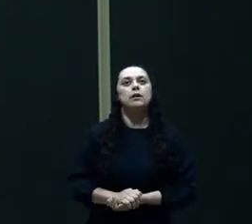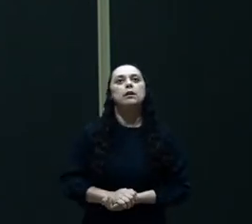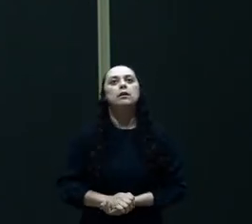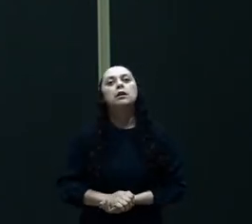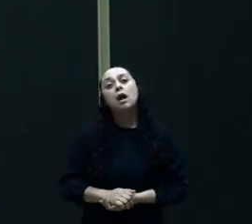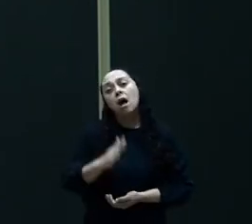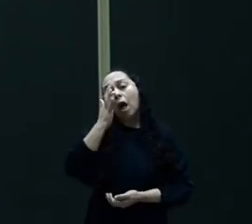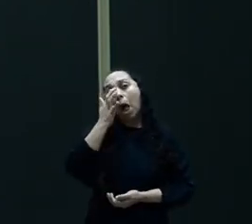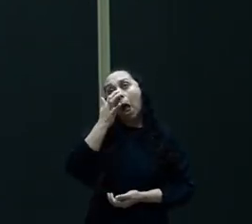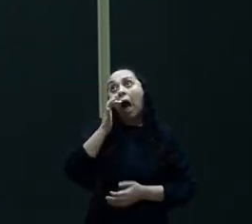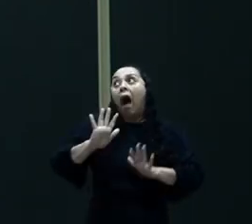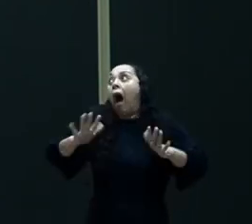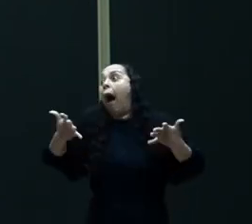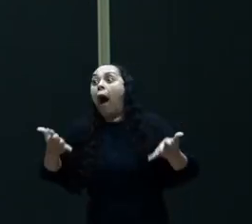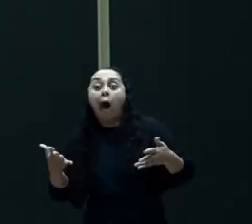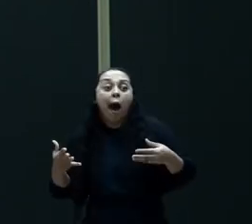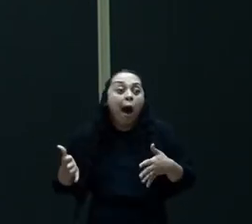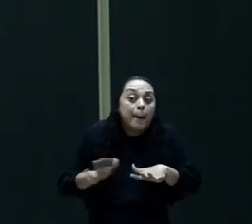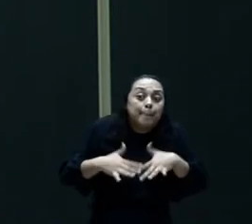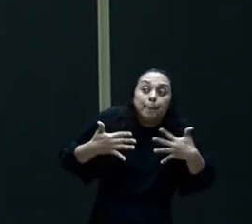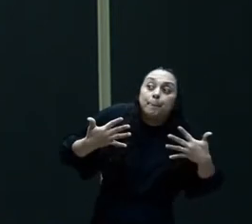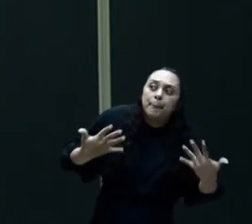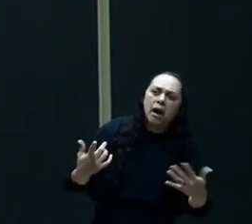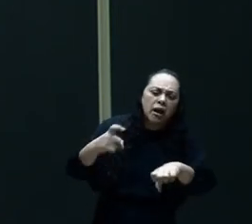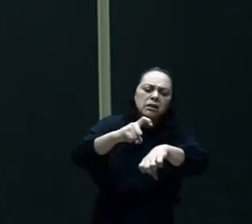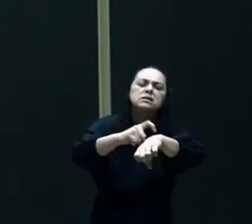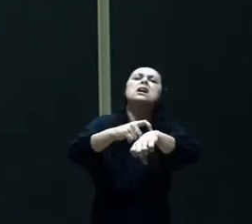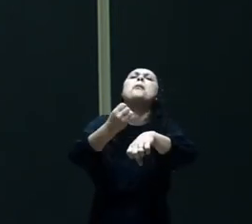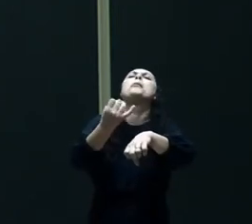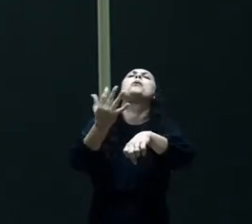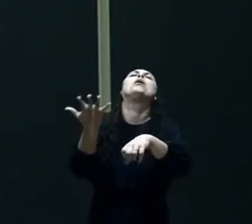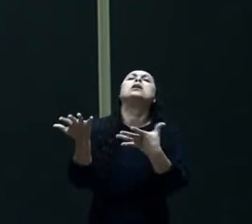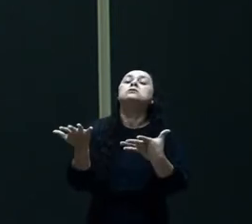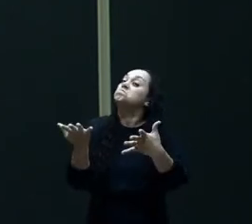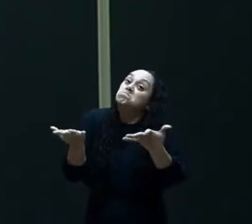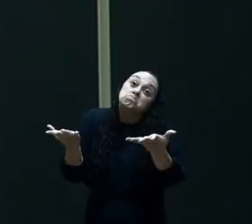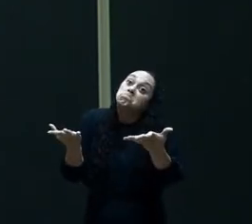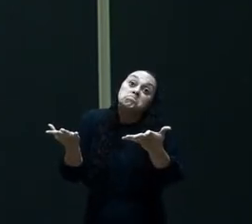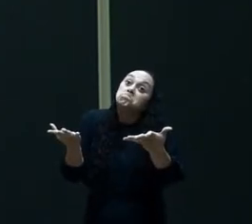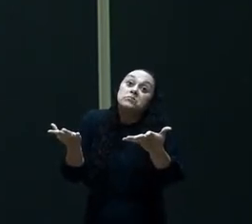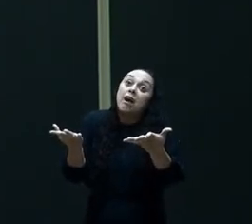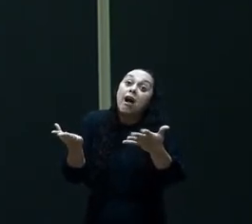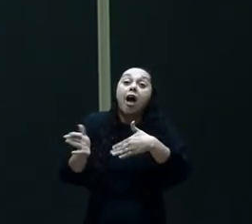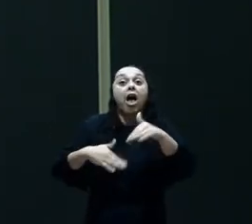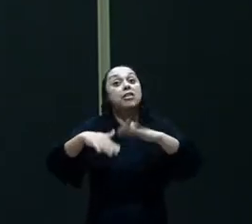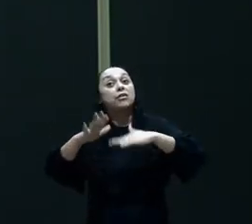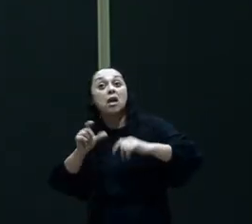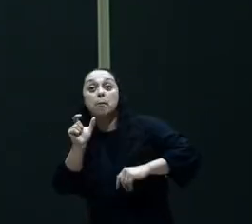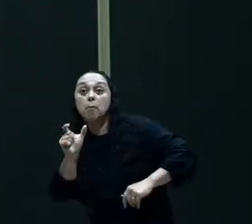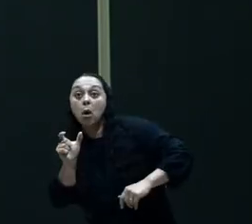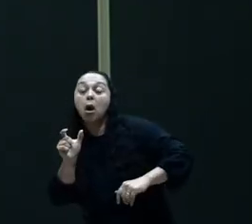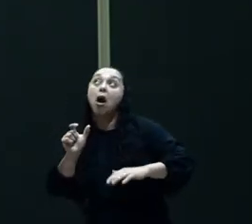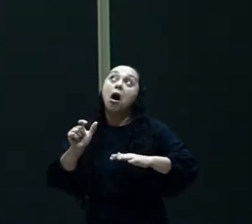para alguns é um tempo longo para outros mais curto mas nesse curto ou